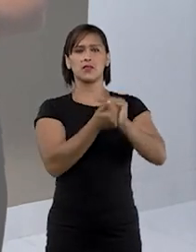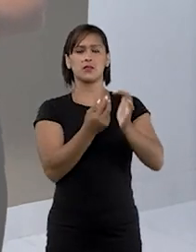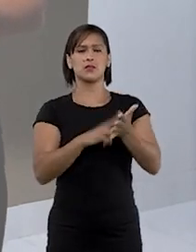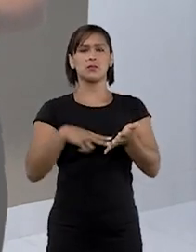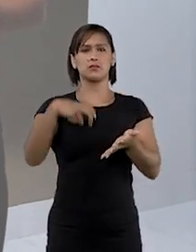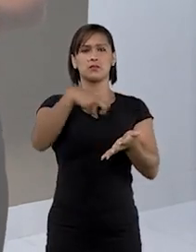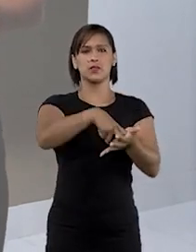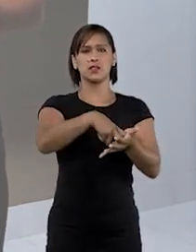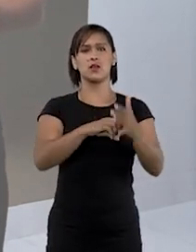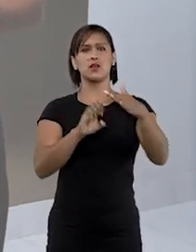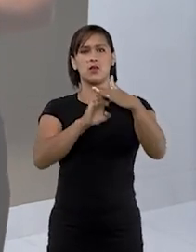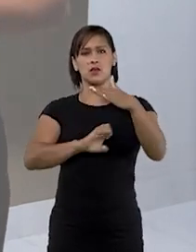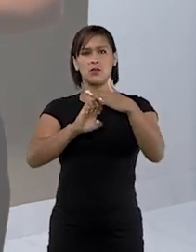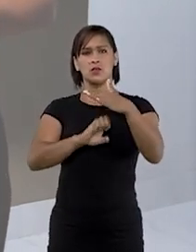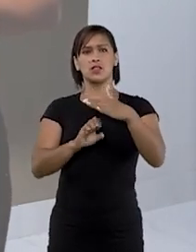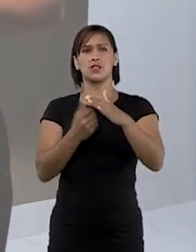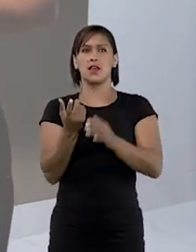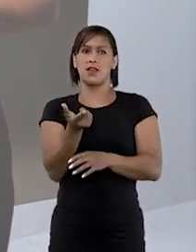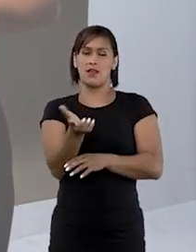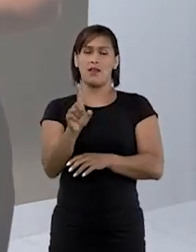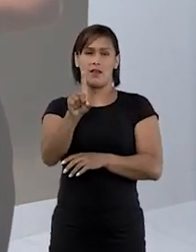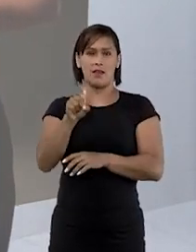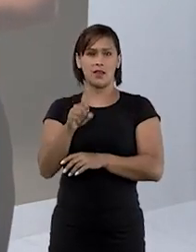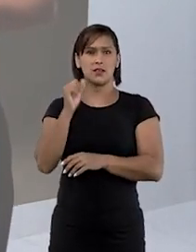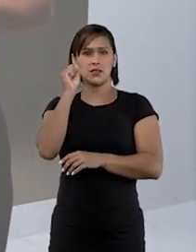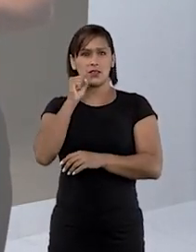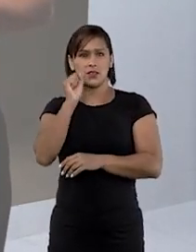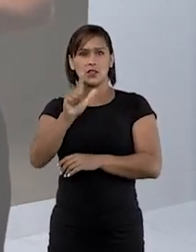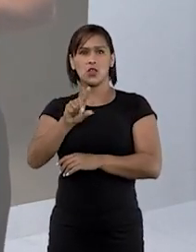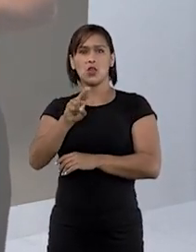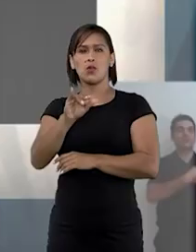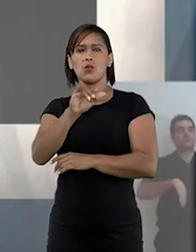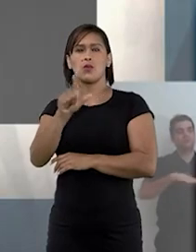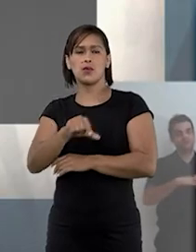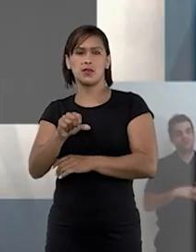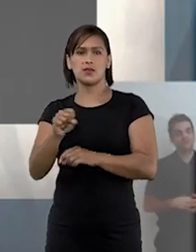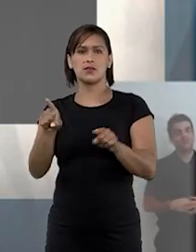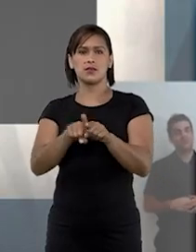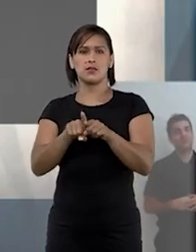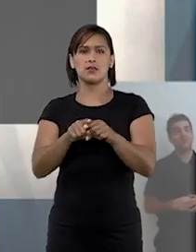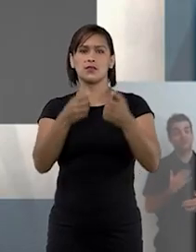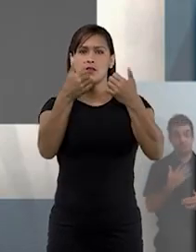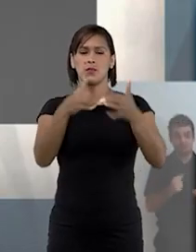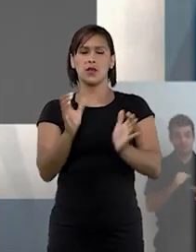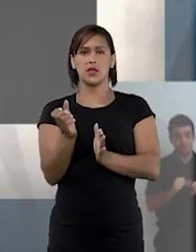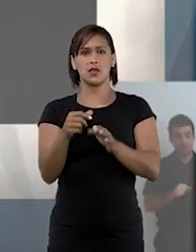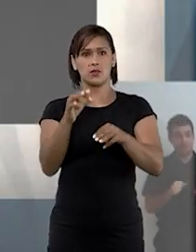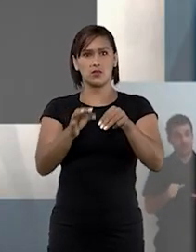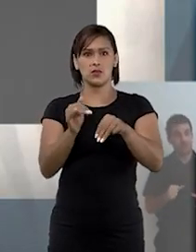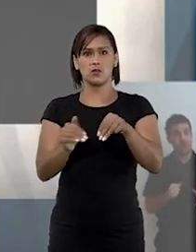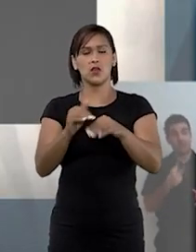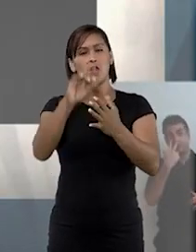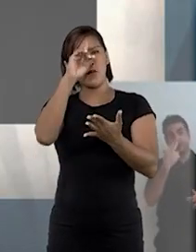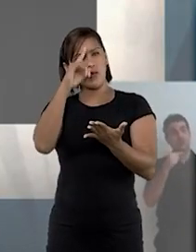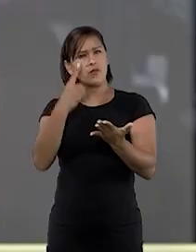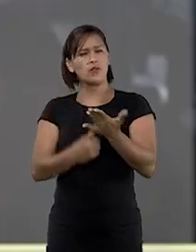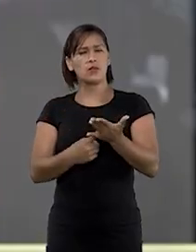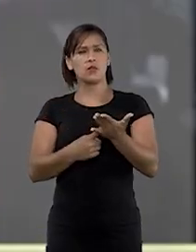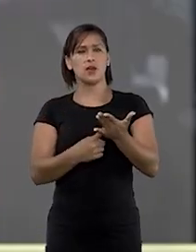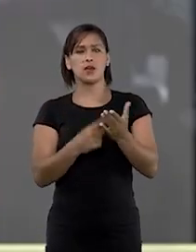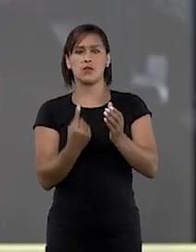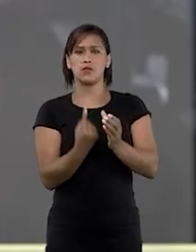readequação da pena do empresário e ex-senador Luiz Estevão Os ministros da sexta turma do STJ